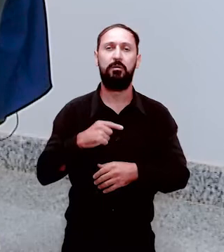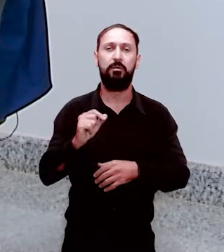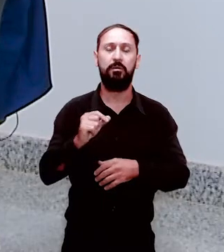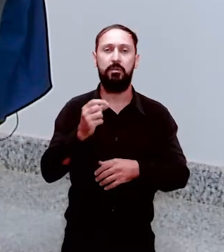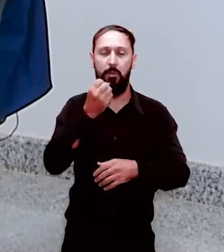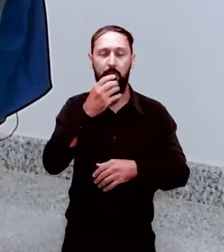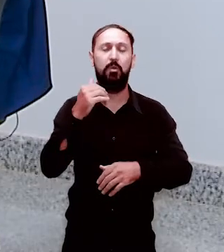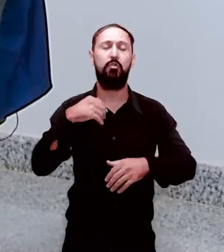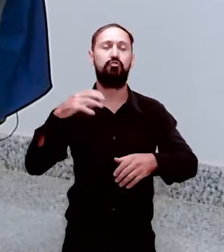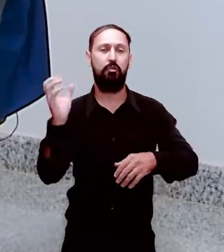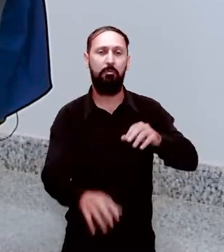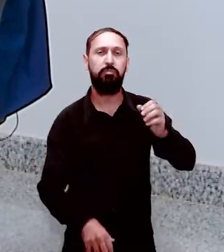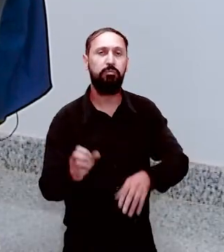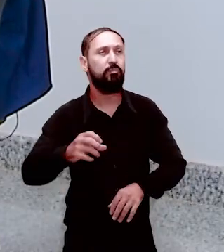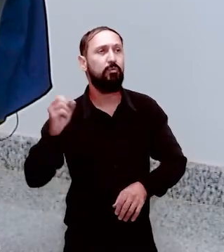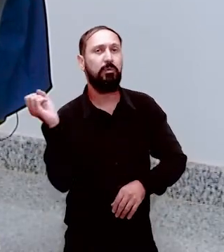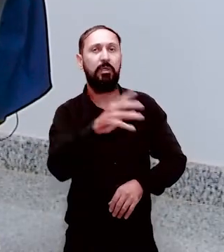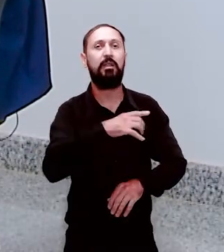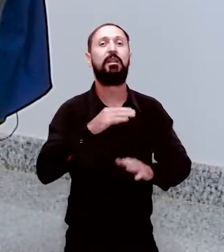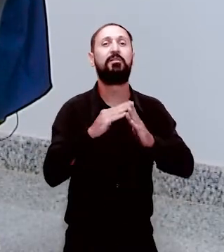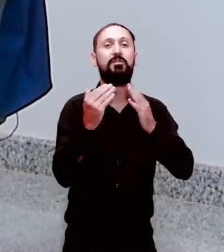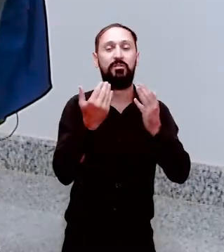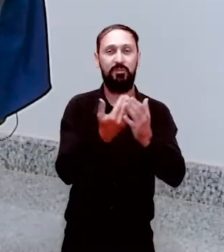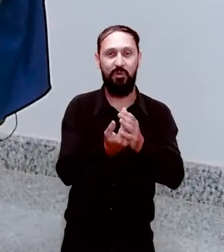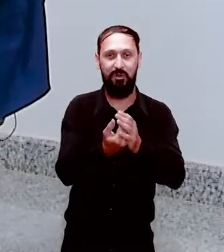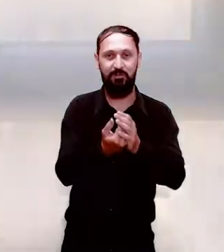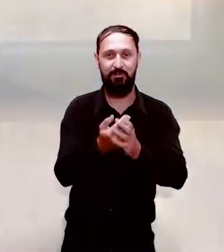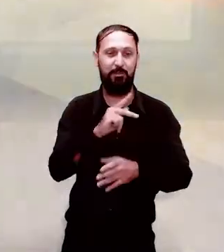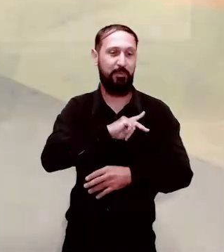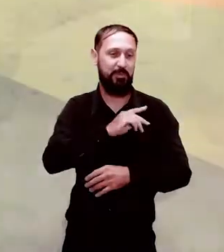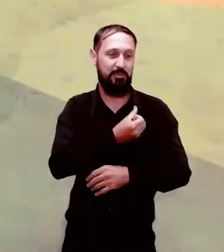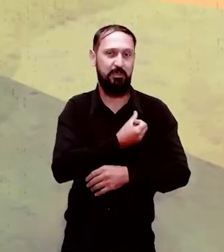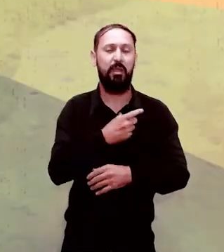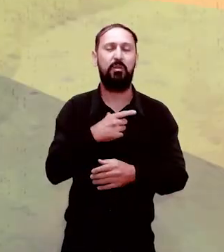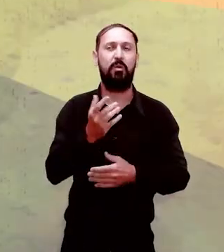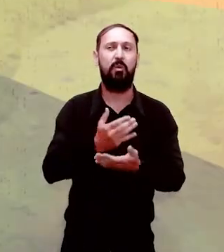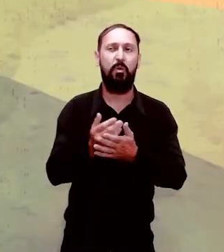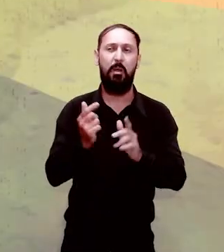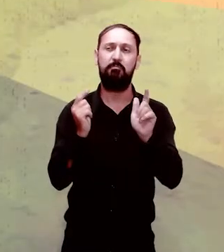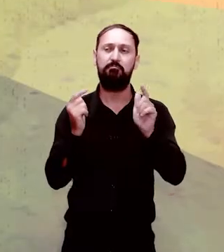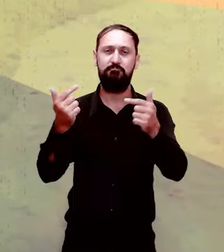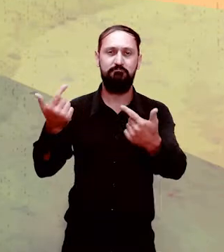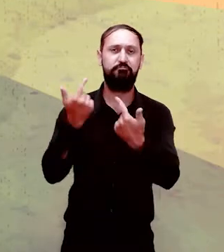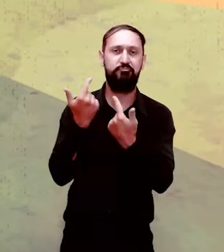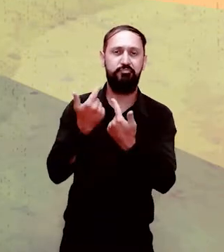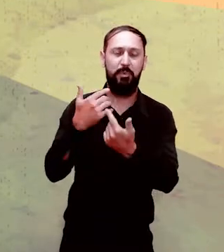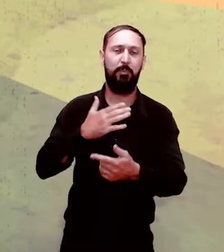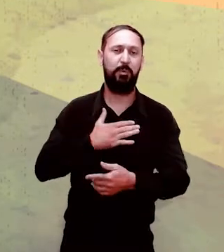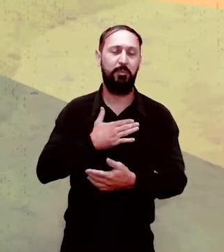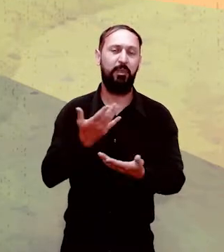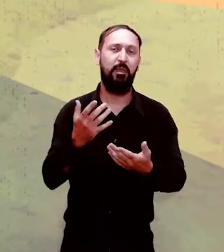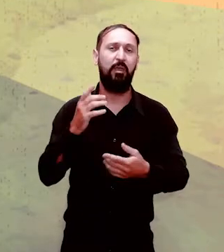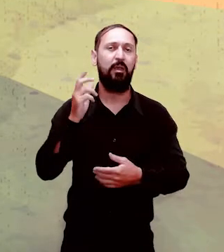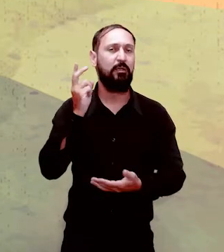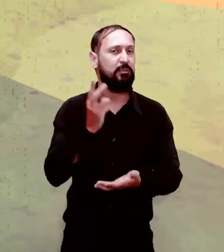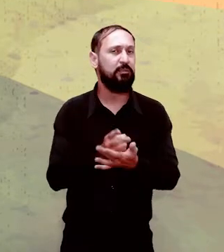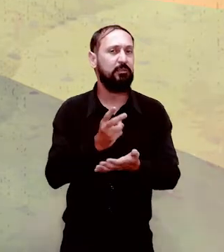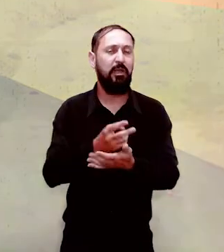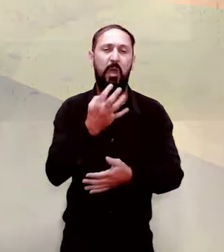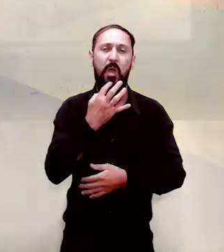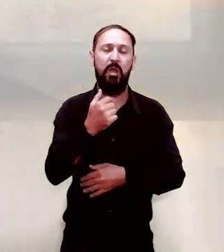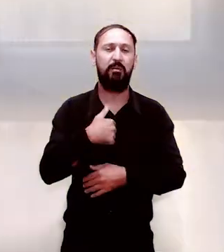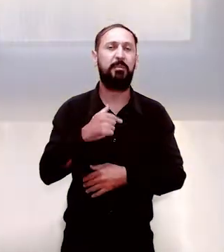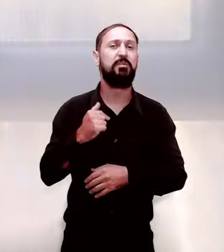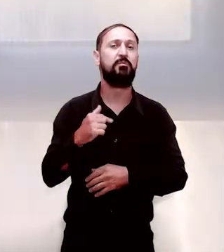uma boa jogadora de handebol ali no Paulo VI, os primeiros apelidos vieram, né? Então, todos